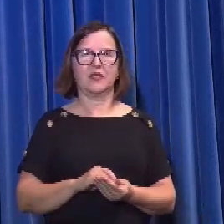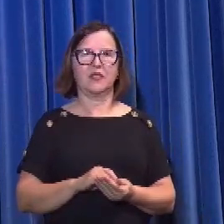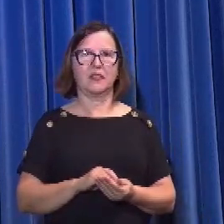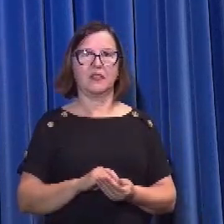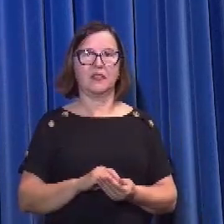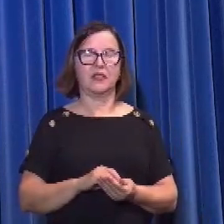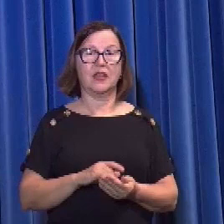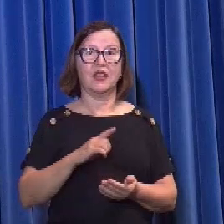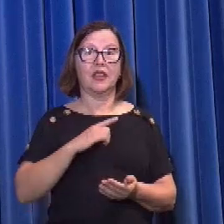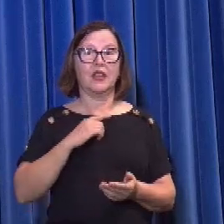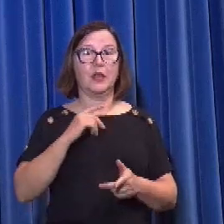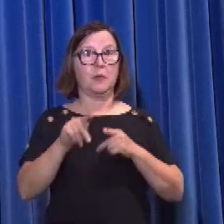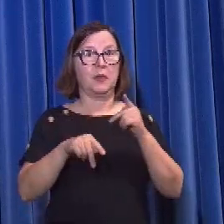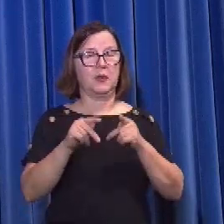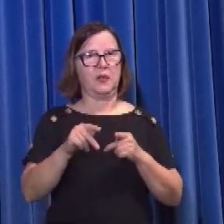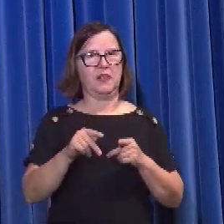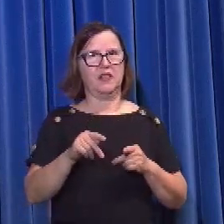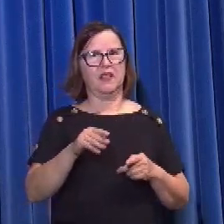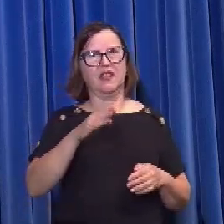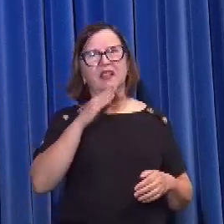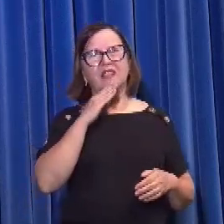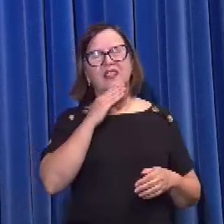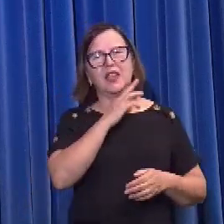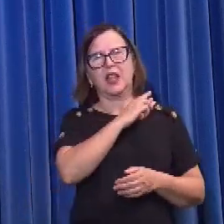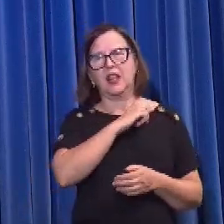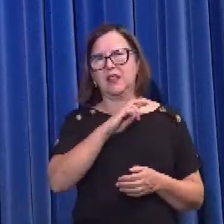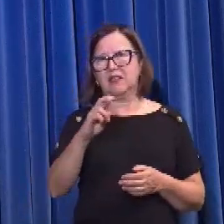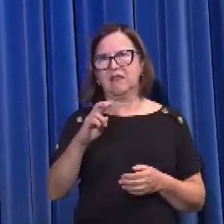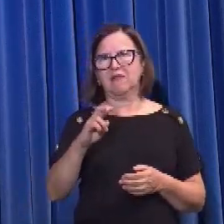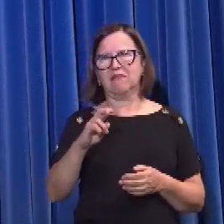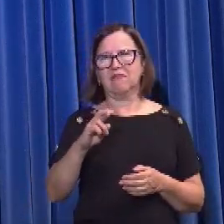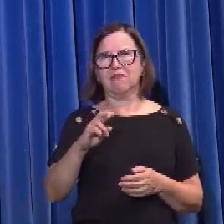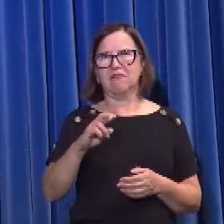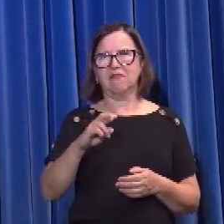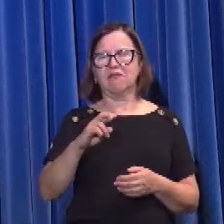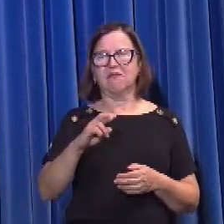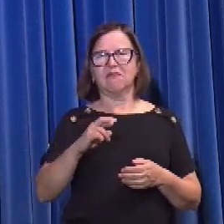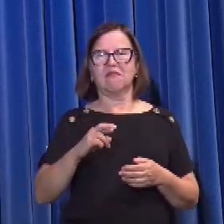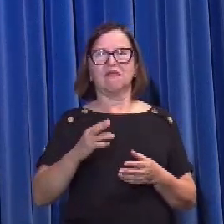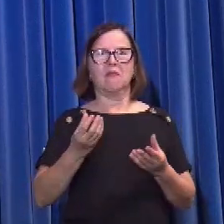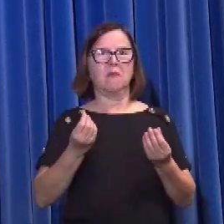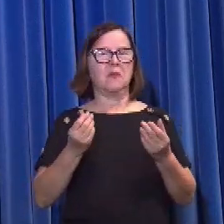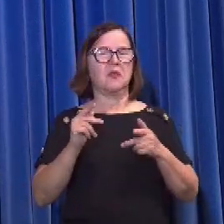Outros conhecem muito sobre religião. Muita gente conhece muito sobre religião.